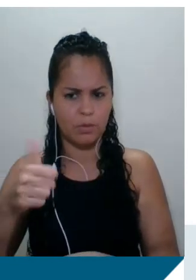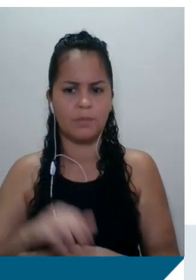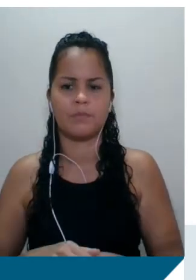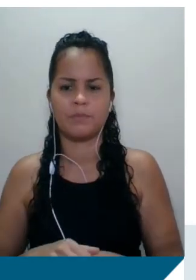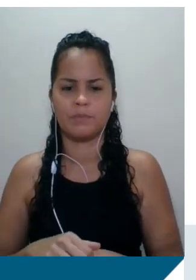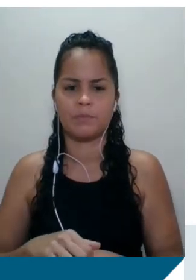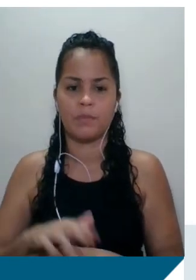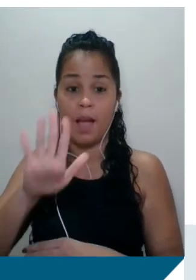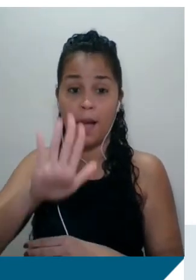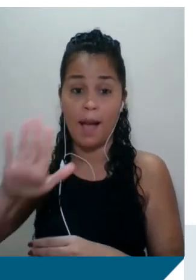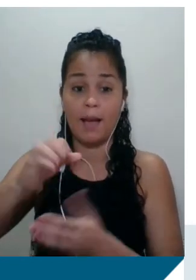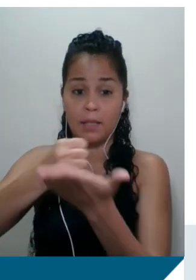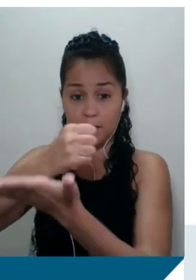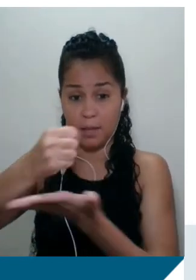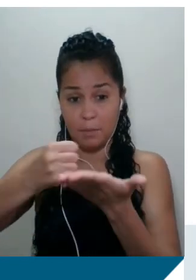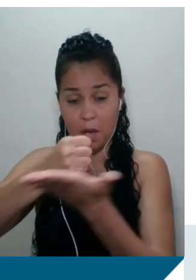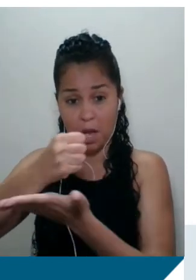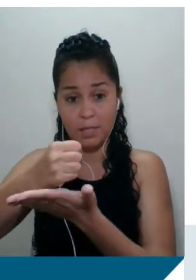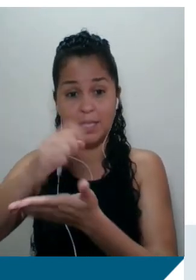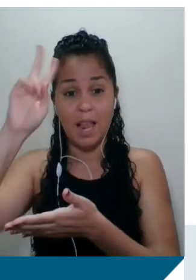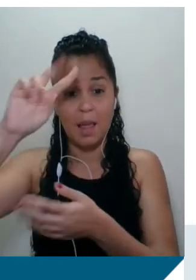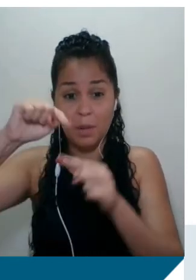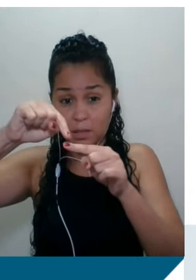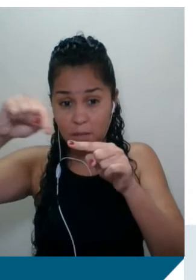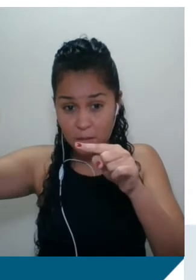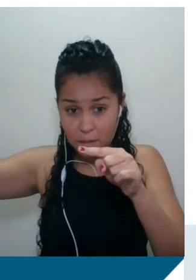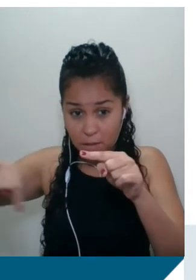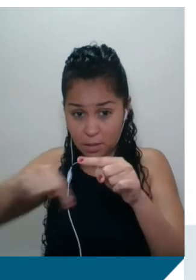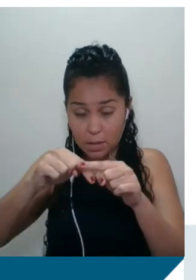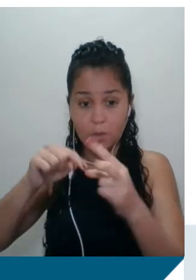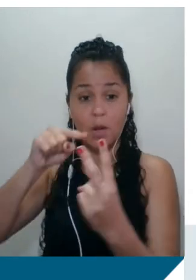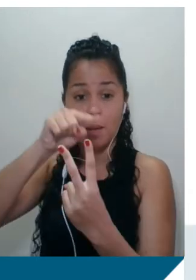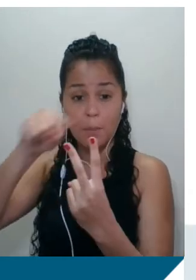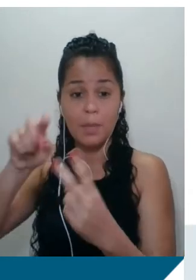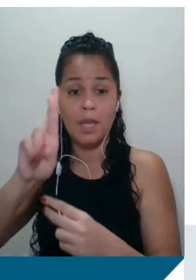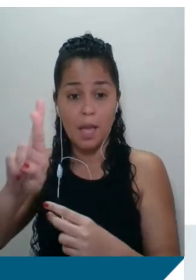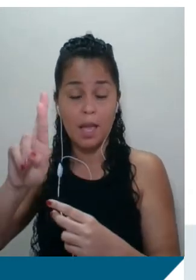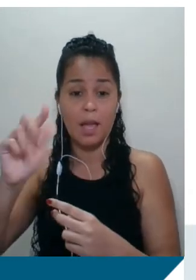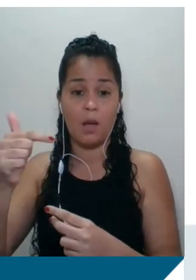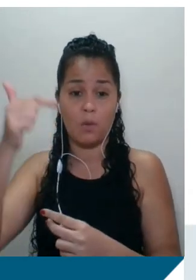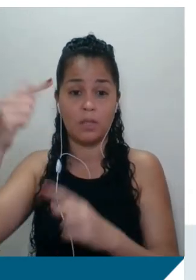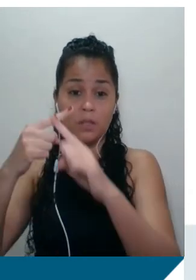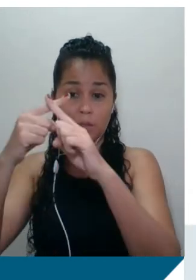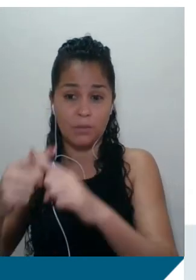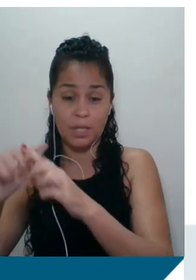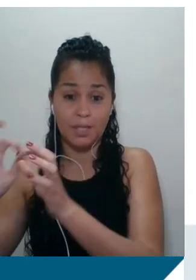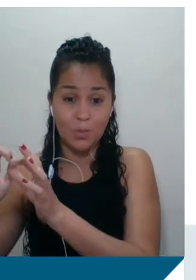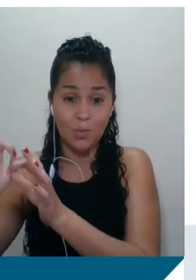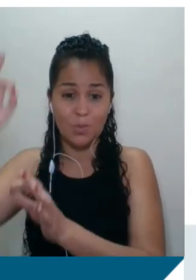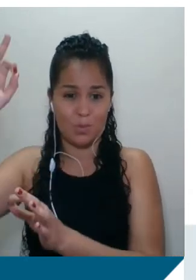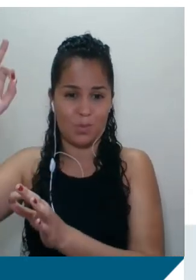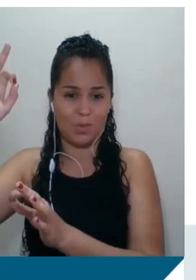viu na semana 21, que é a área da base, tá? A base é uma base circular, então é πr ao